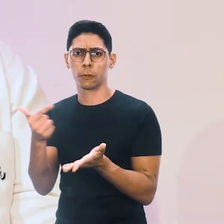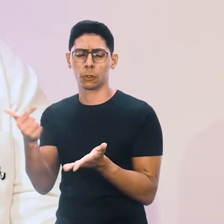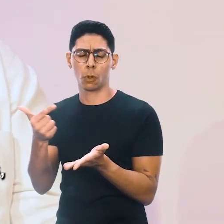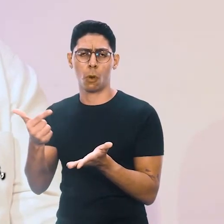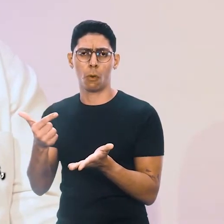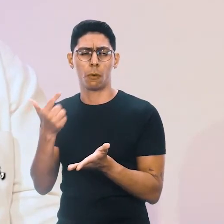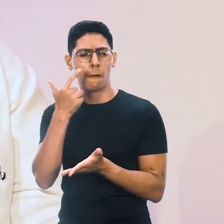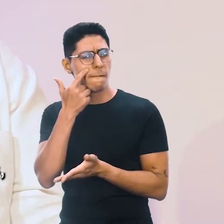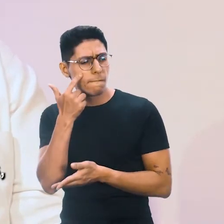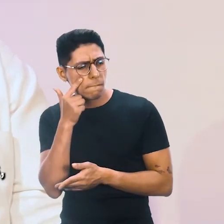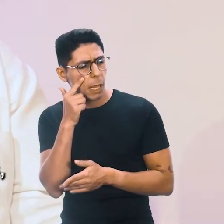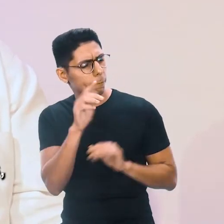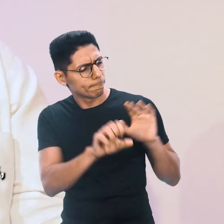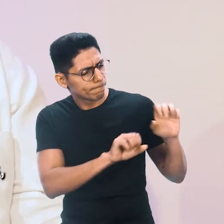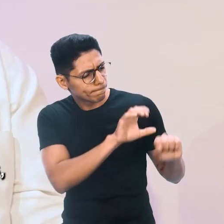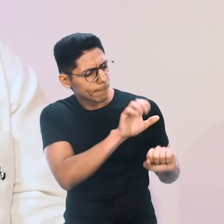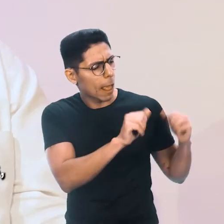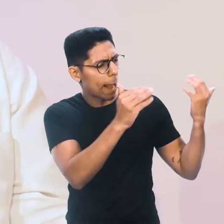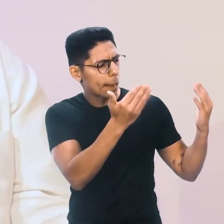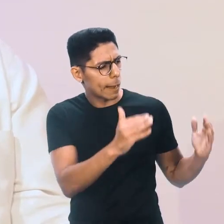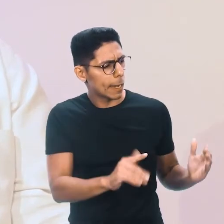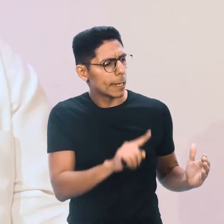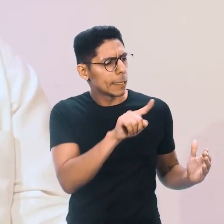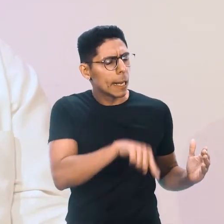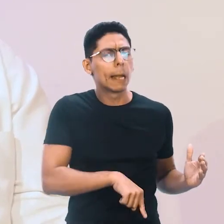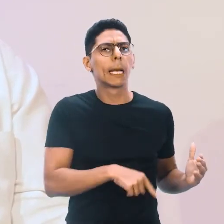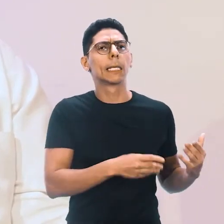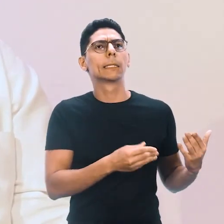essas conquistas, todo esse arcabouço